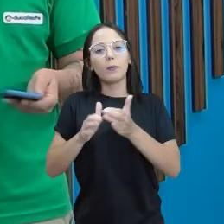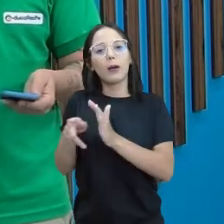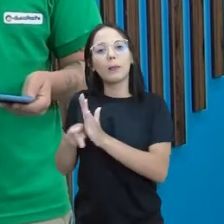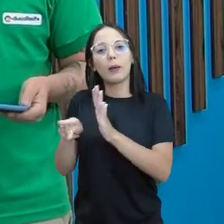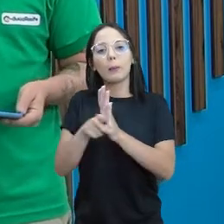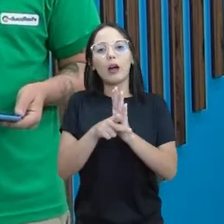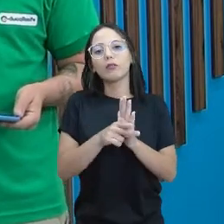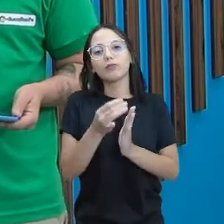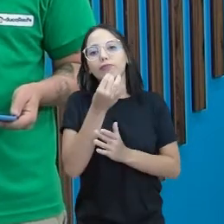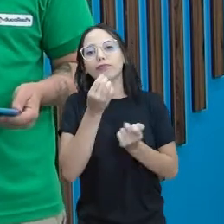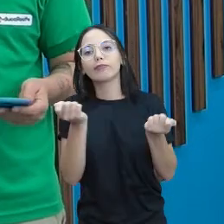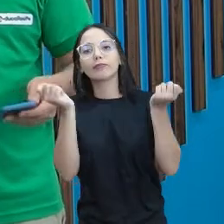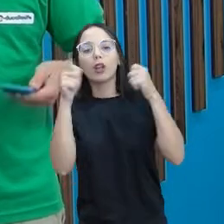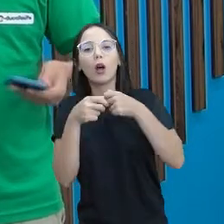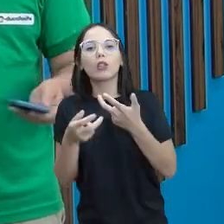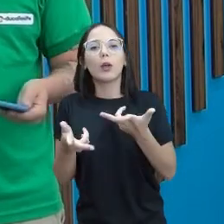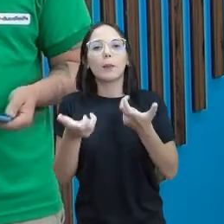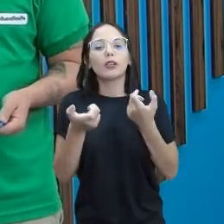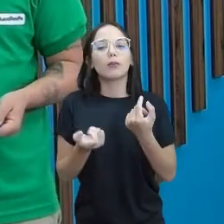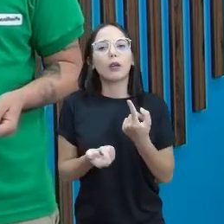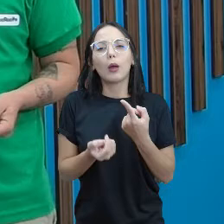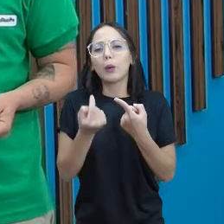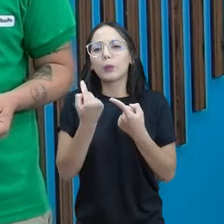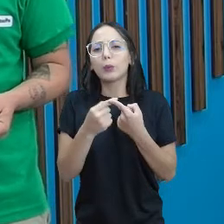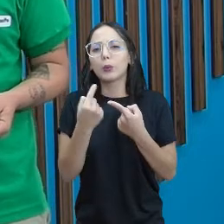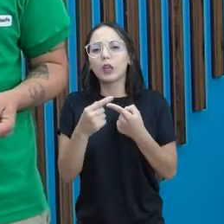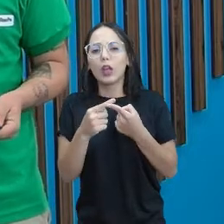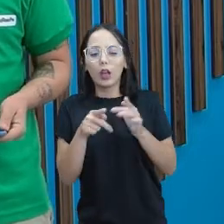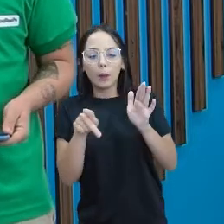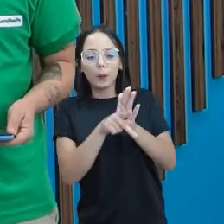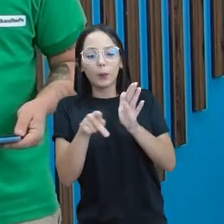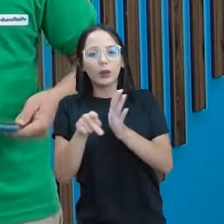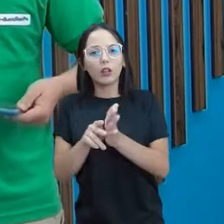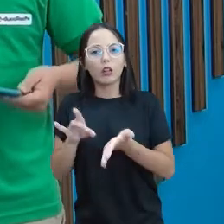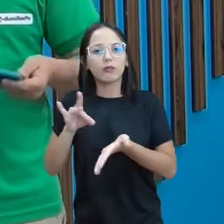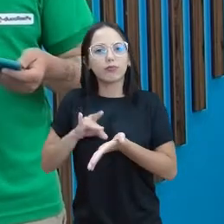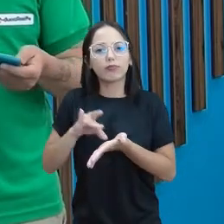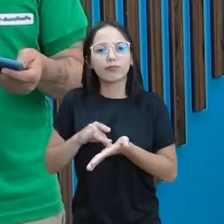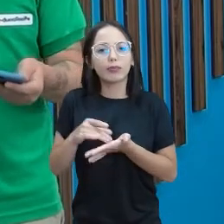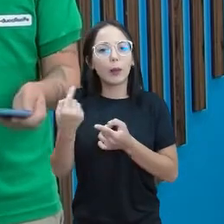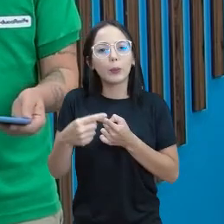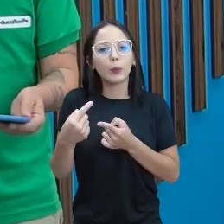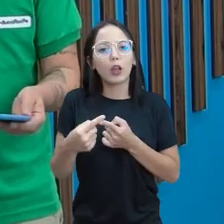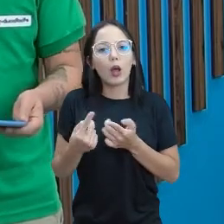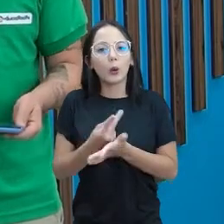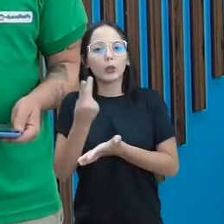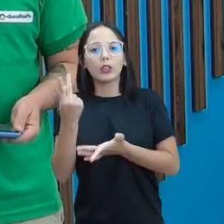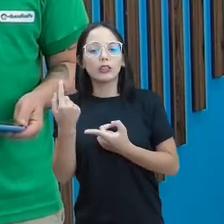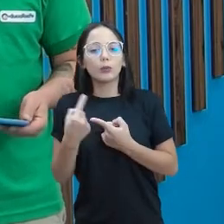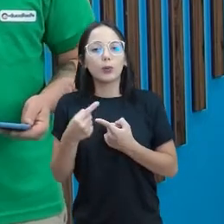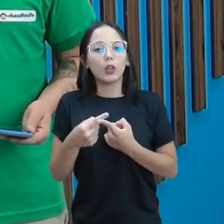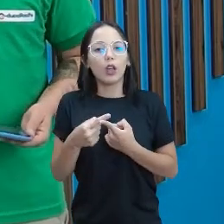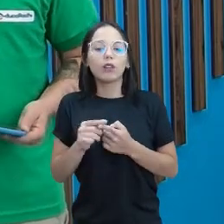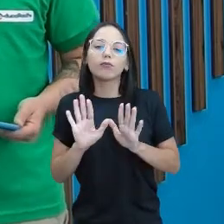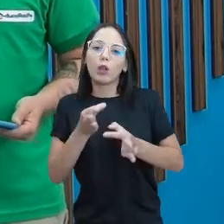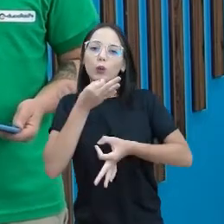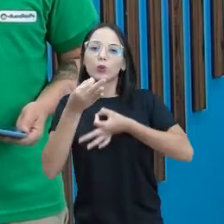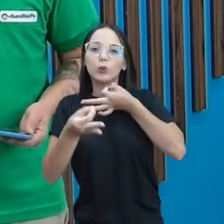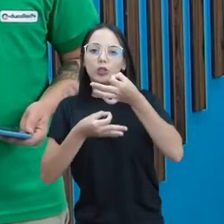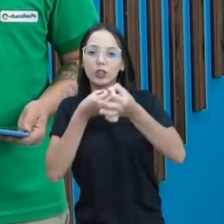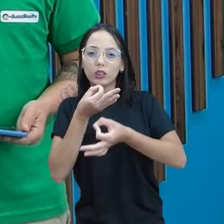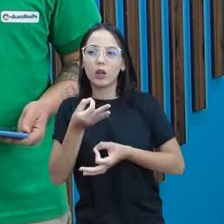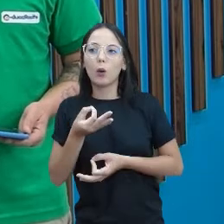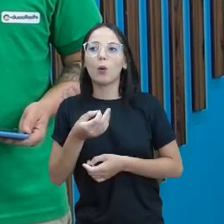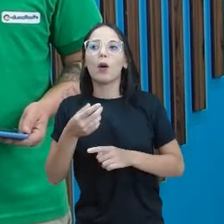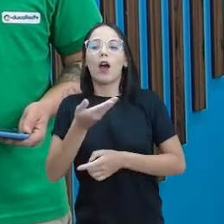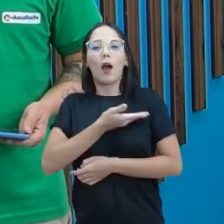poderia, por exemplo, verificar por que essa propriedade é válida, por que funciona. Aí fica a sugestão para o